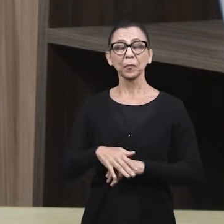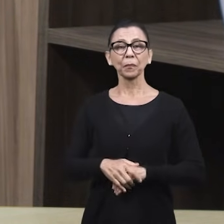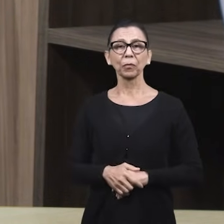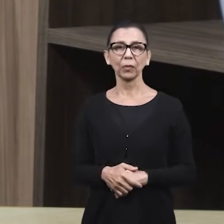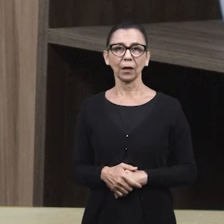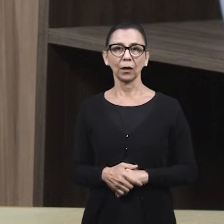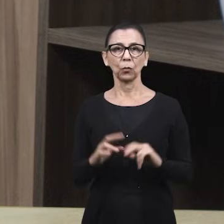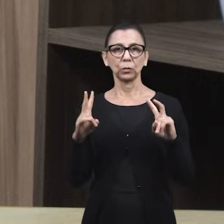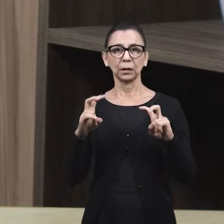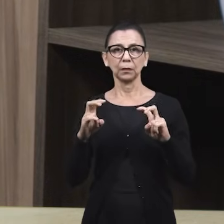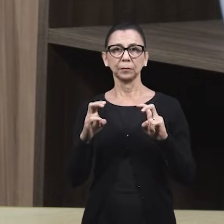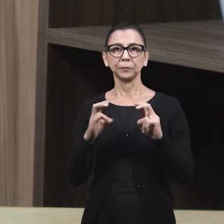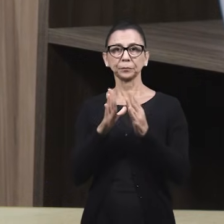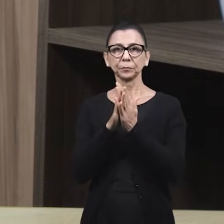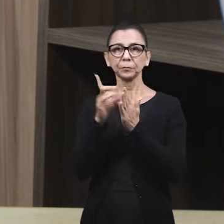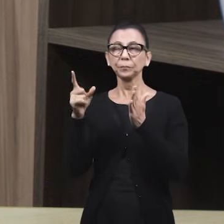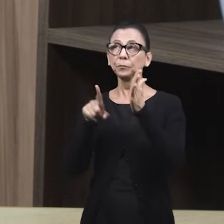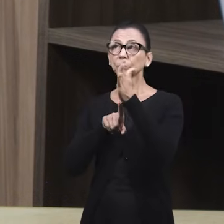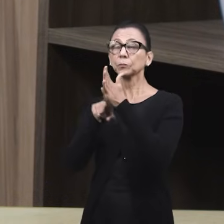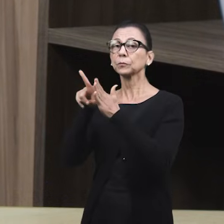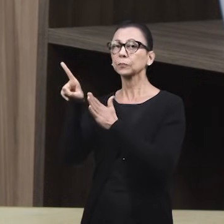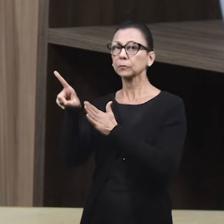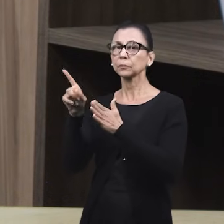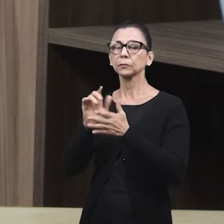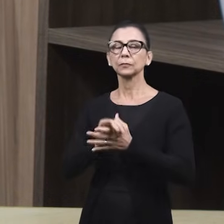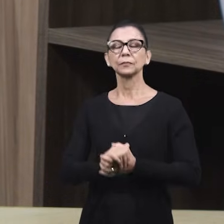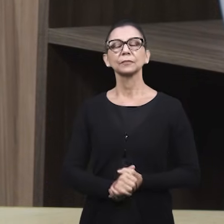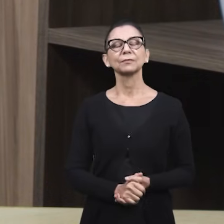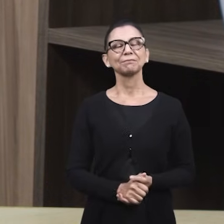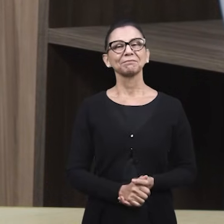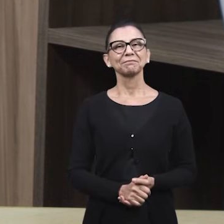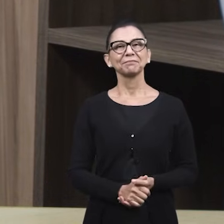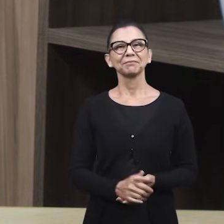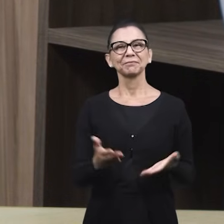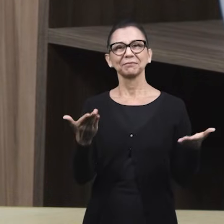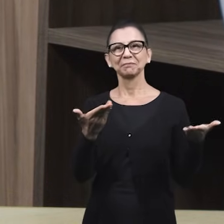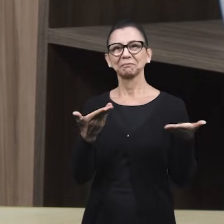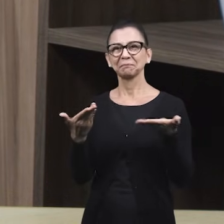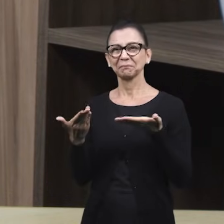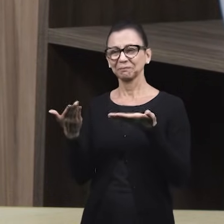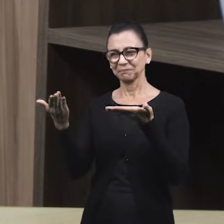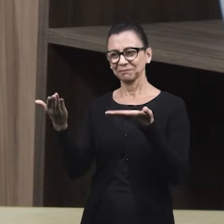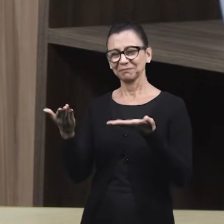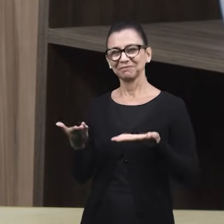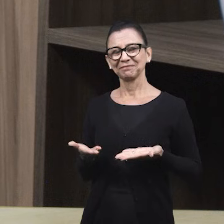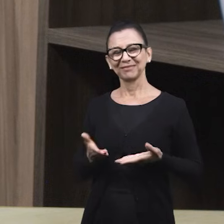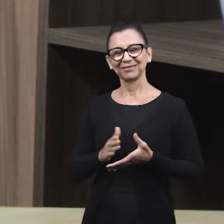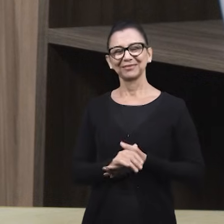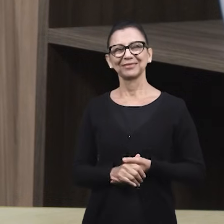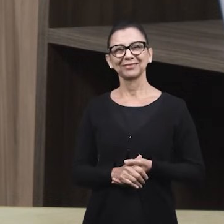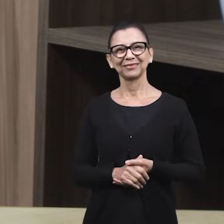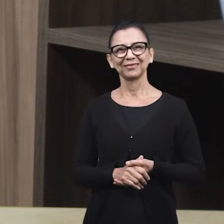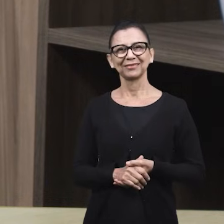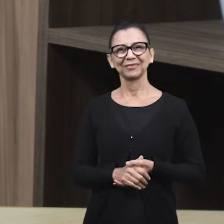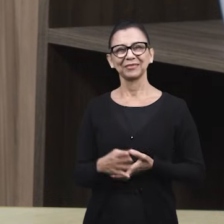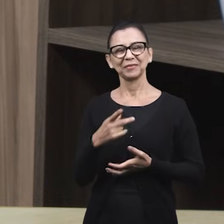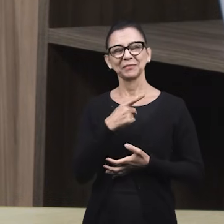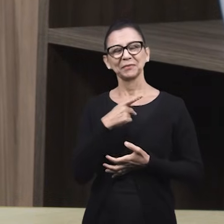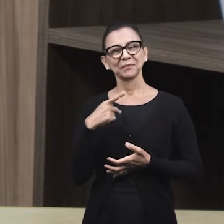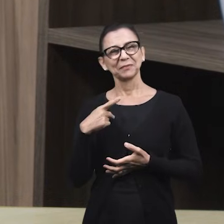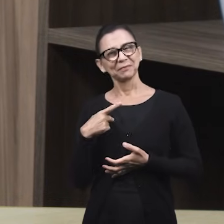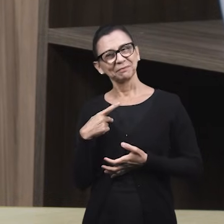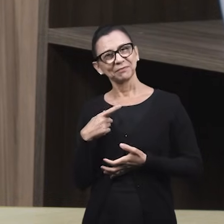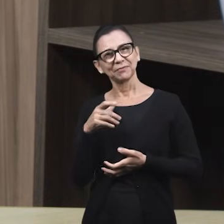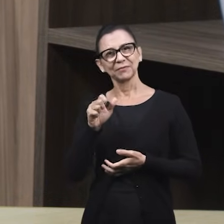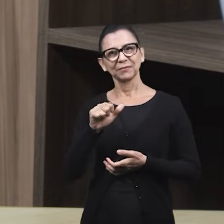estamos abordando o tema Consulta a Palavra. E mais uma vez, para tratar desse tema, eu tenho comigo aqui, como meu convidado hoje, a presença